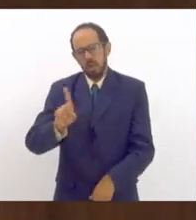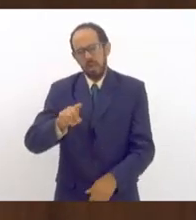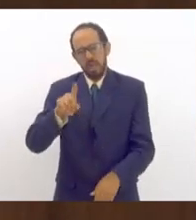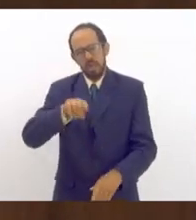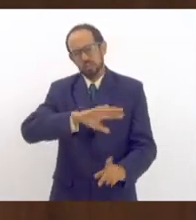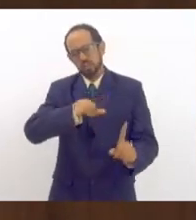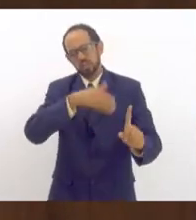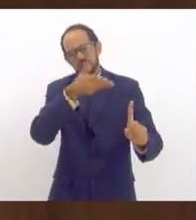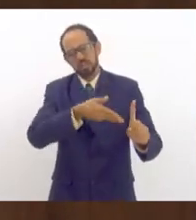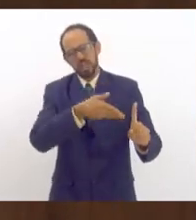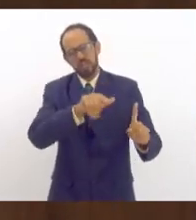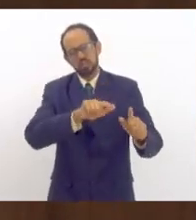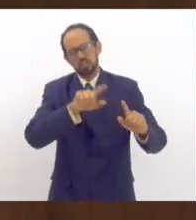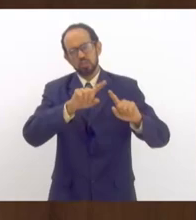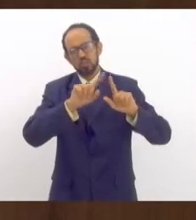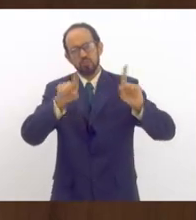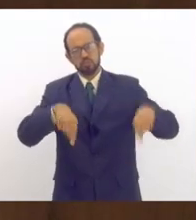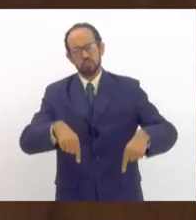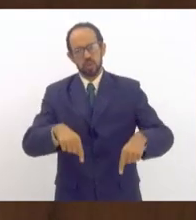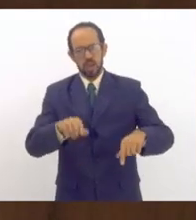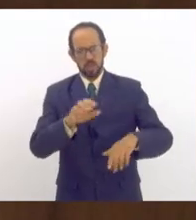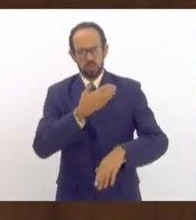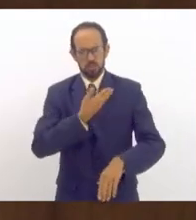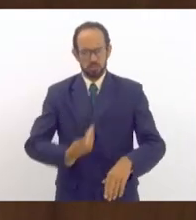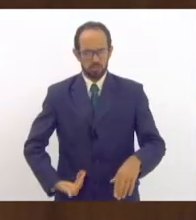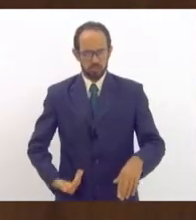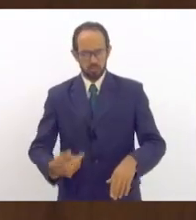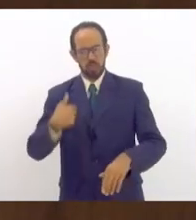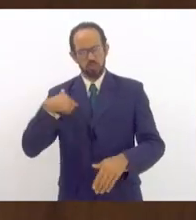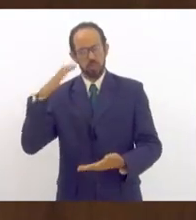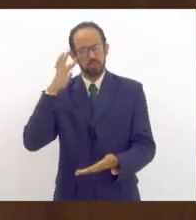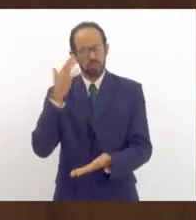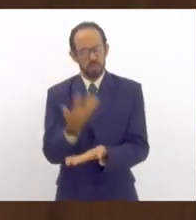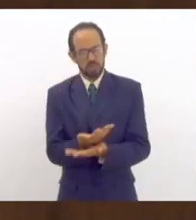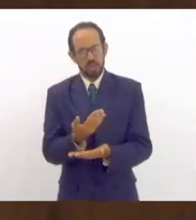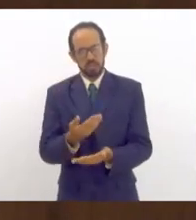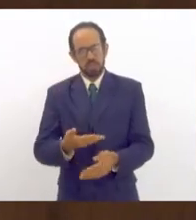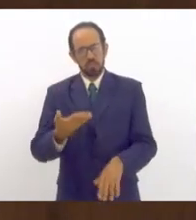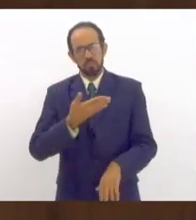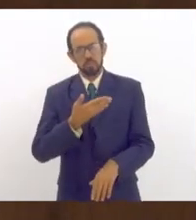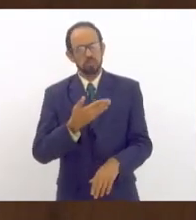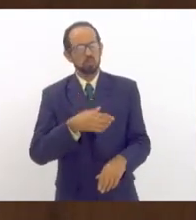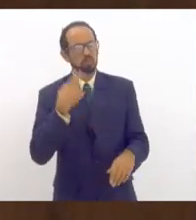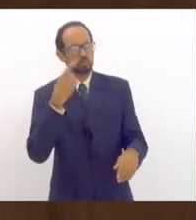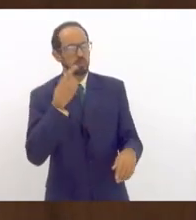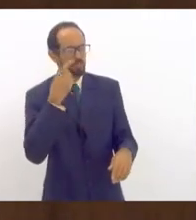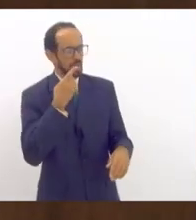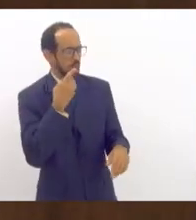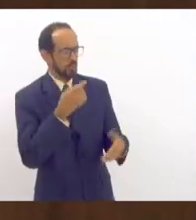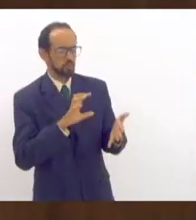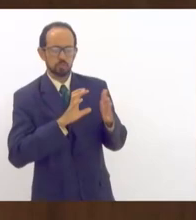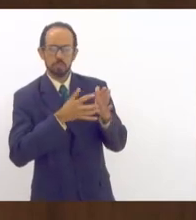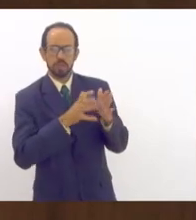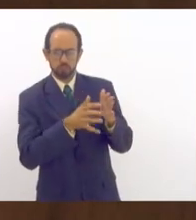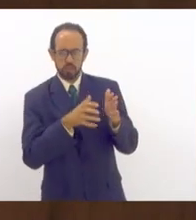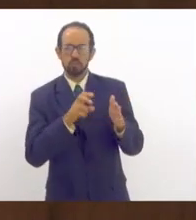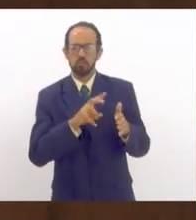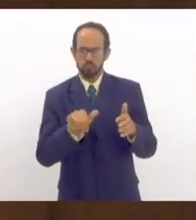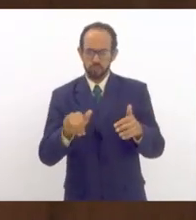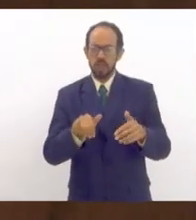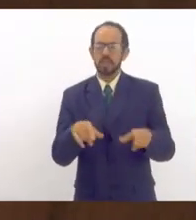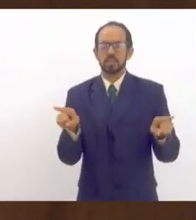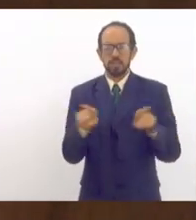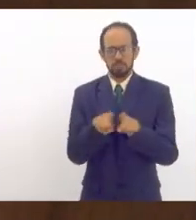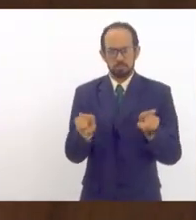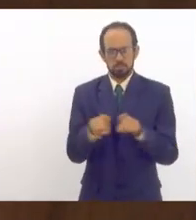é o debate Esse é o local do debate e eu tenho certeza que meus pares responderam à altura porque essa casa essa